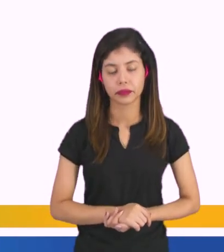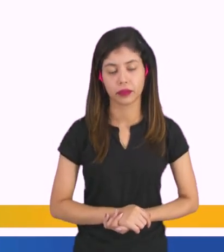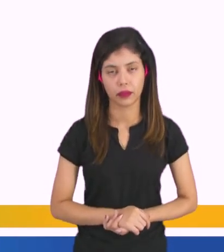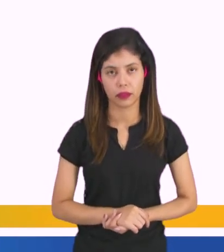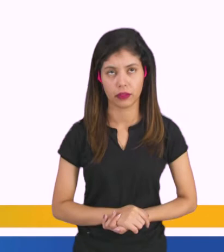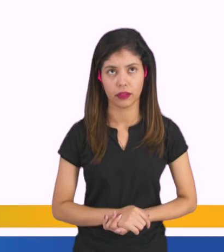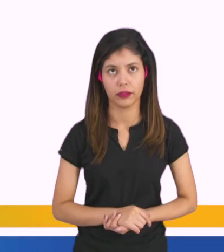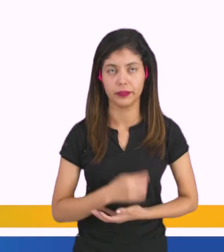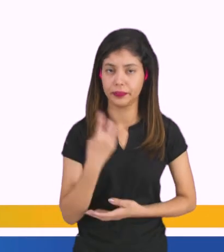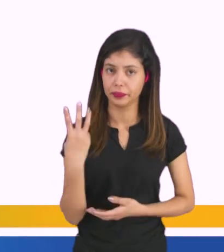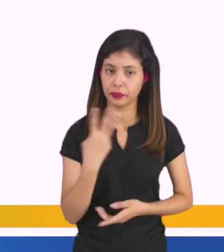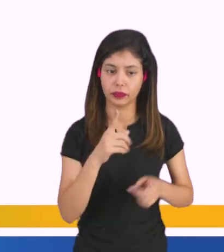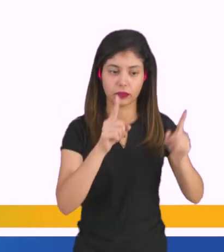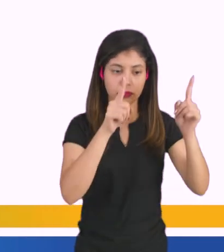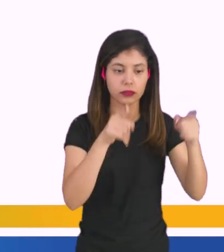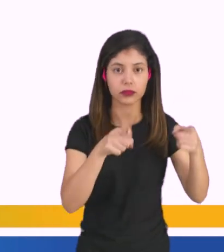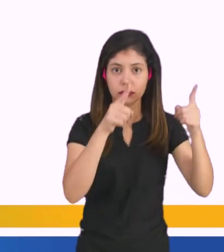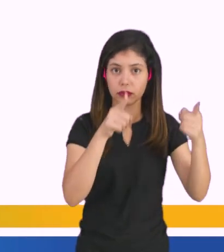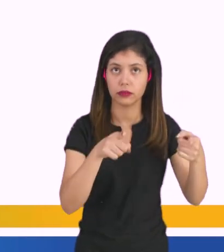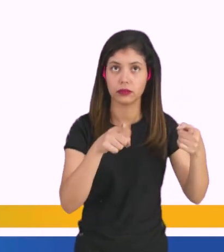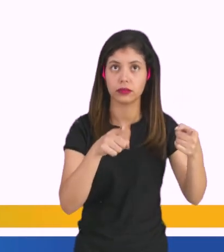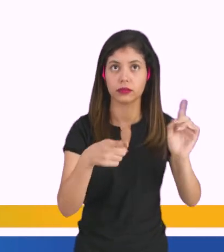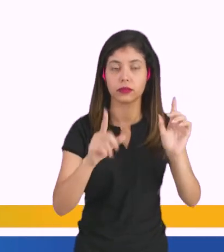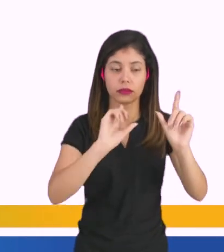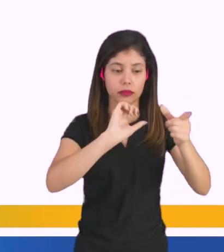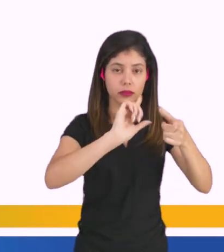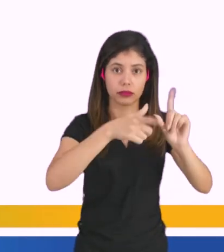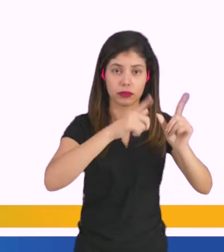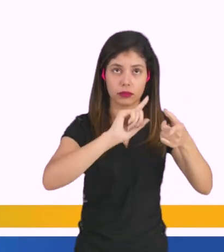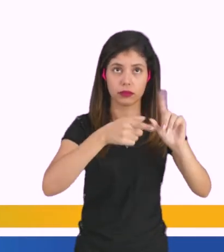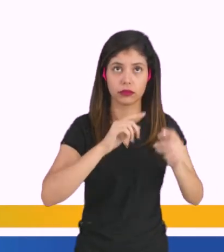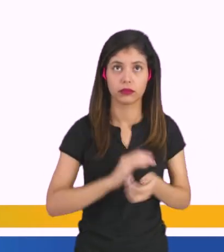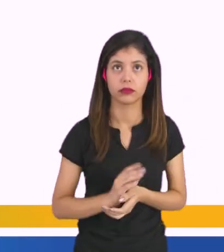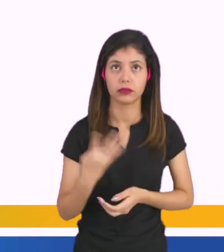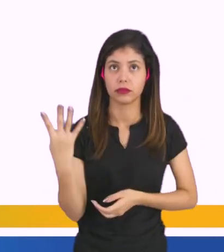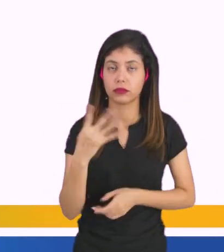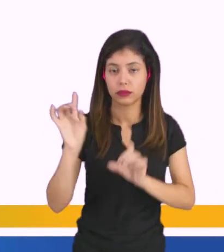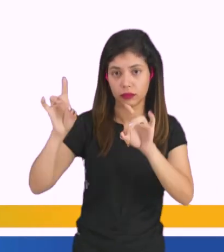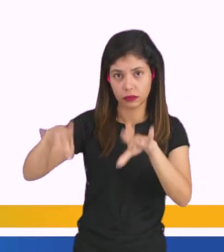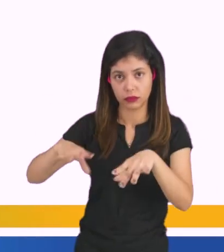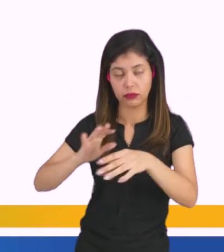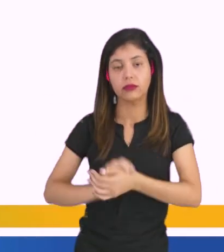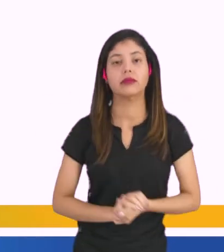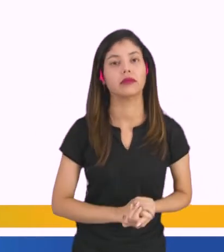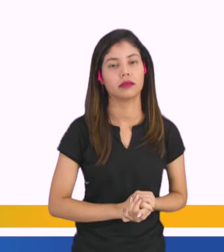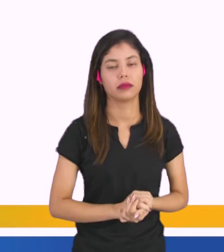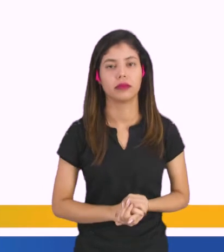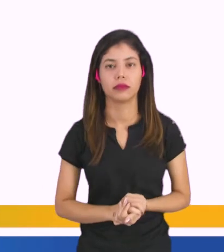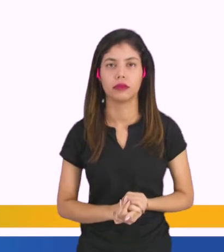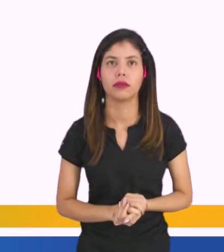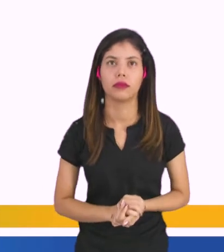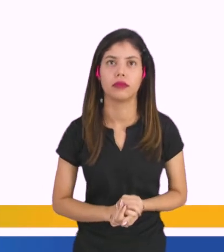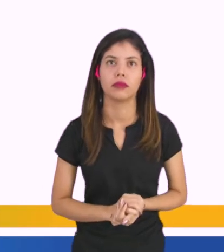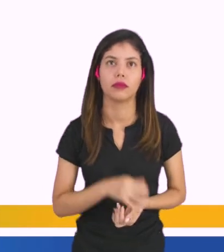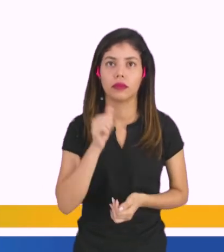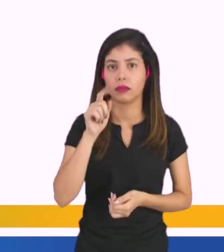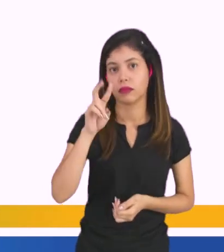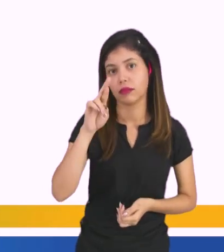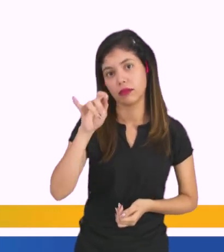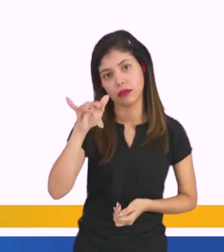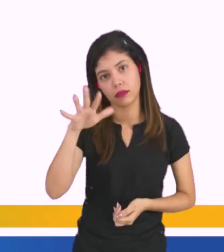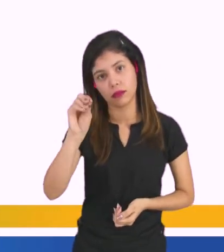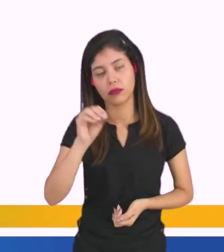os primeiros 3 espaços se referem à letra e os 4 últimos se referirão aos